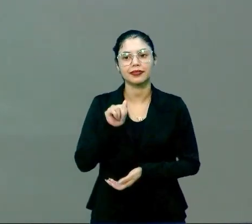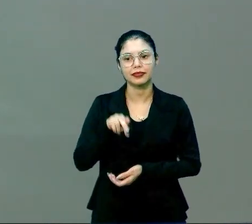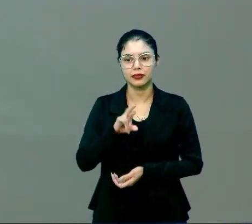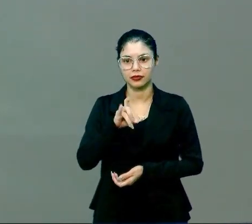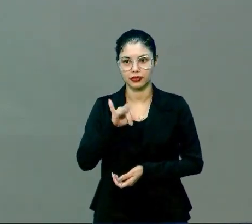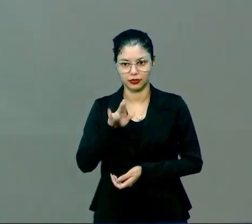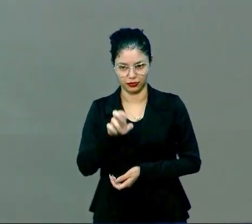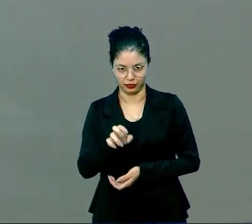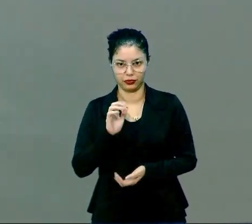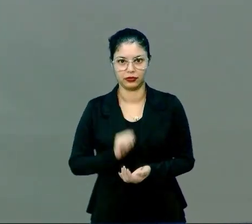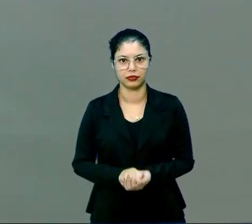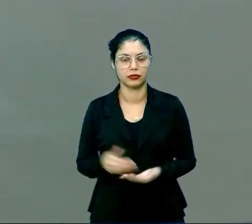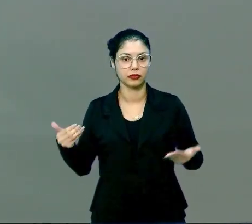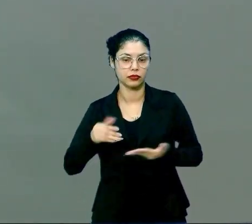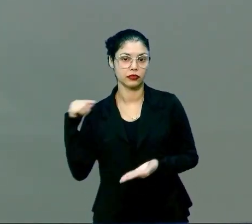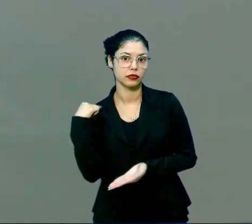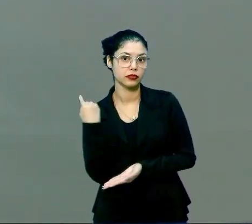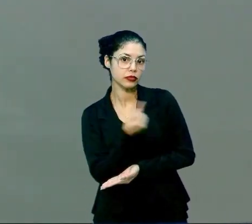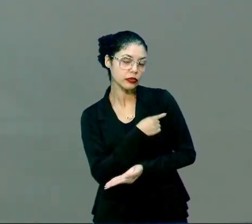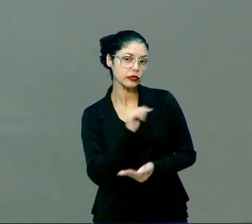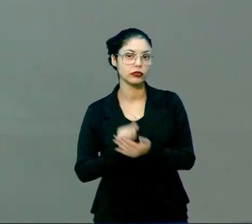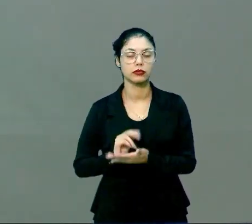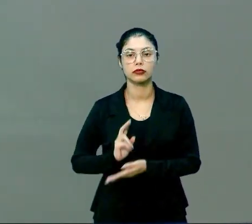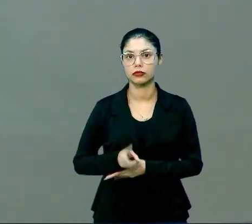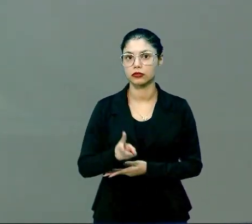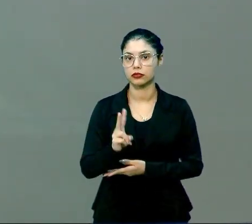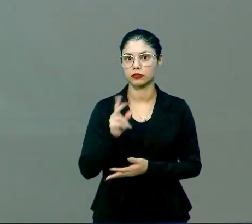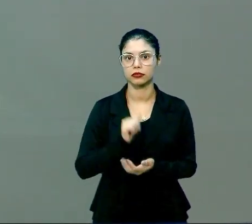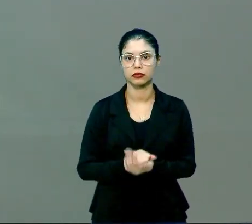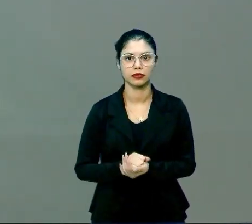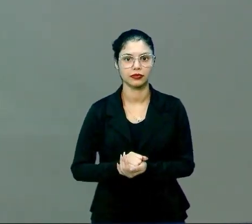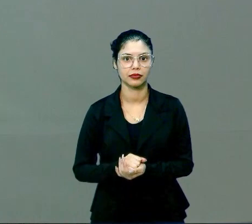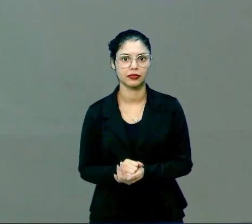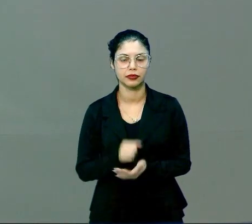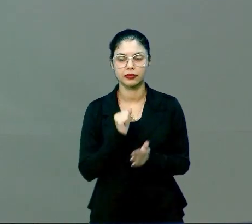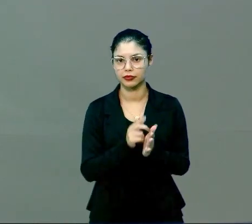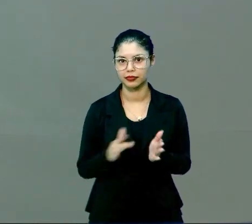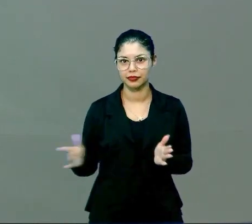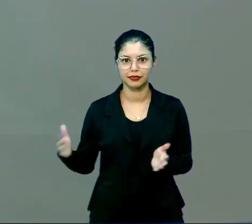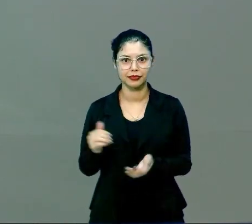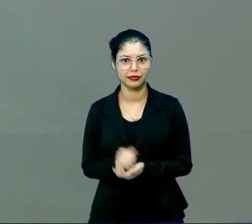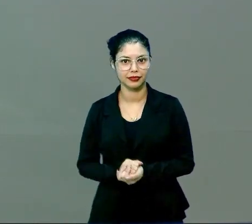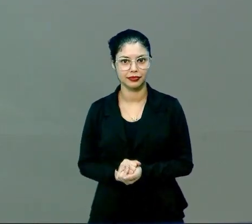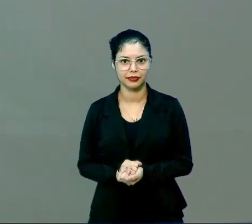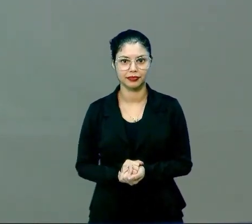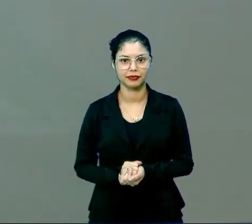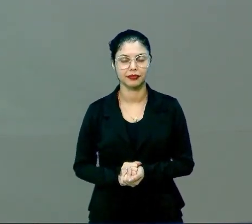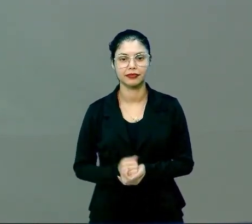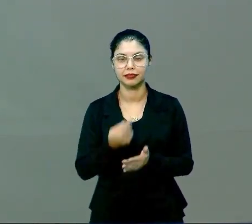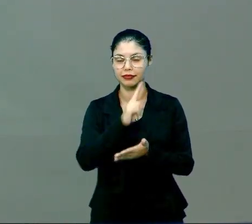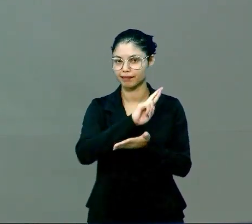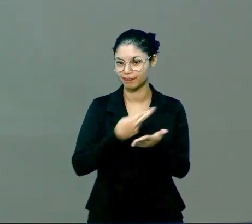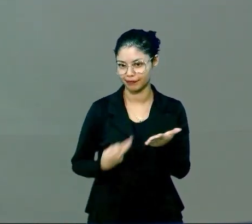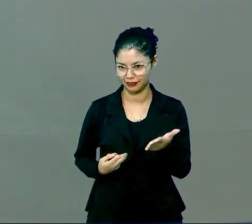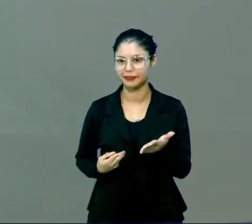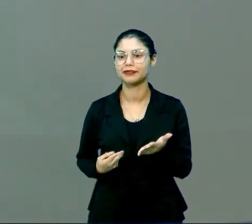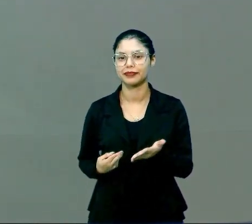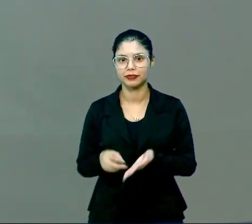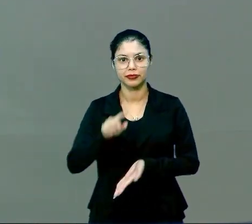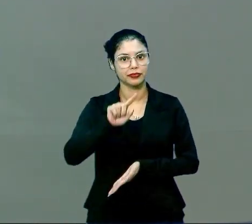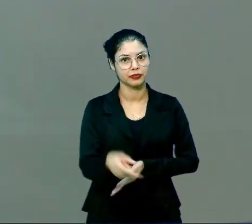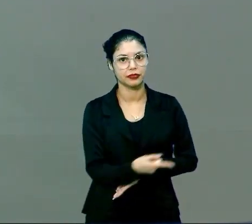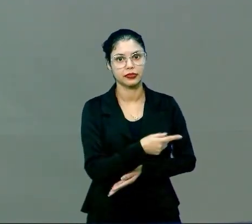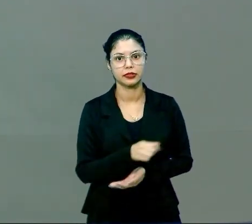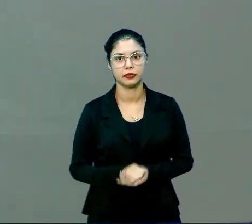Nara Aline Menezes e hoje nós iremos dar continuidade à nossa série que fala sobre redação do Enem Nota